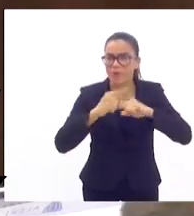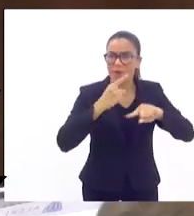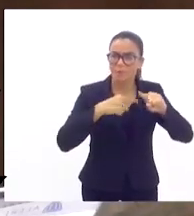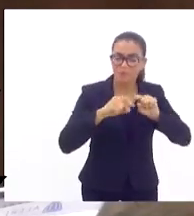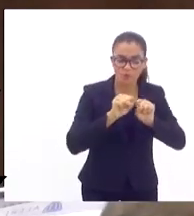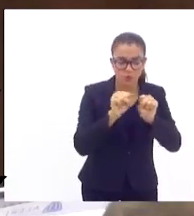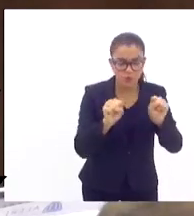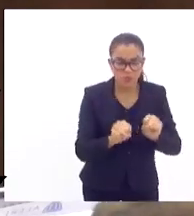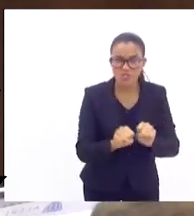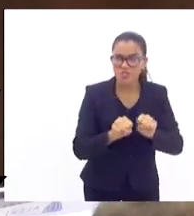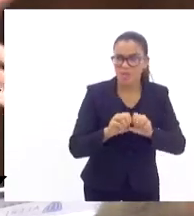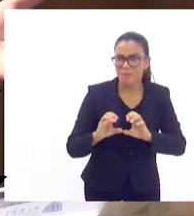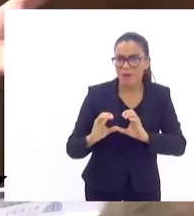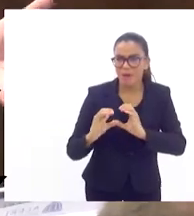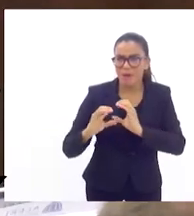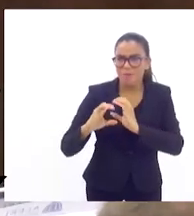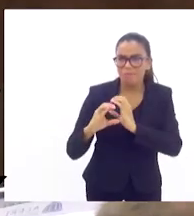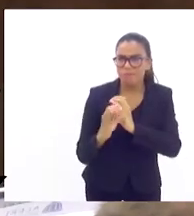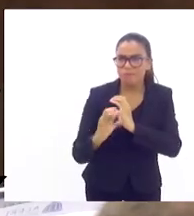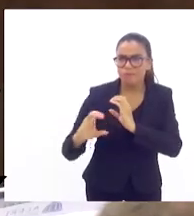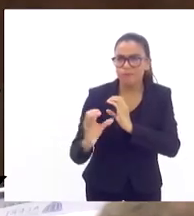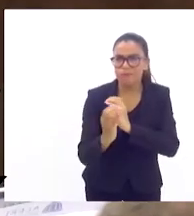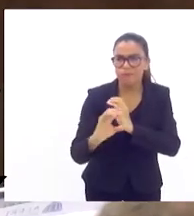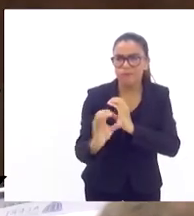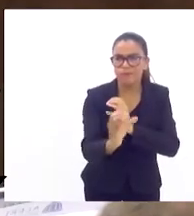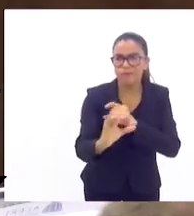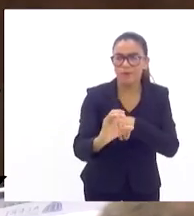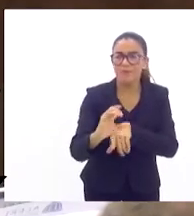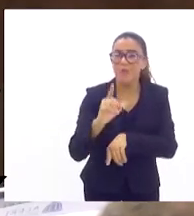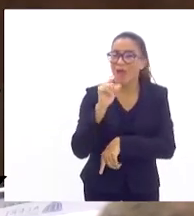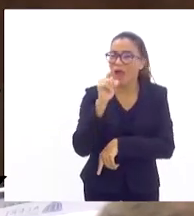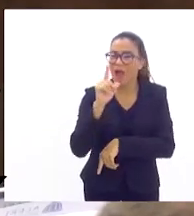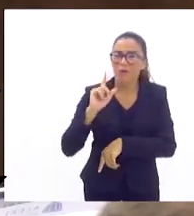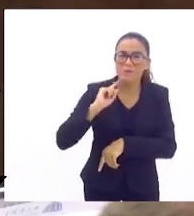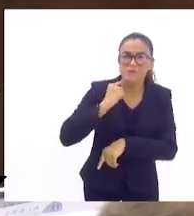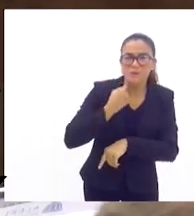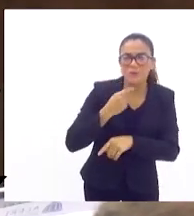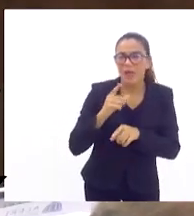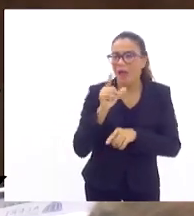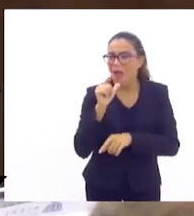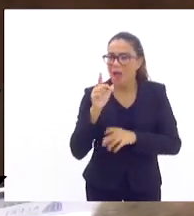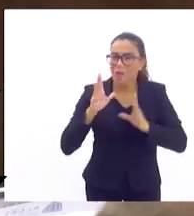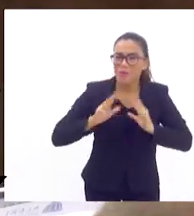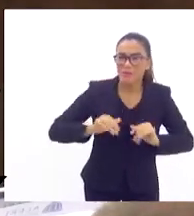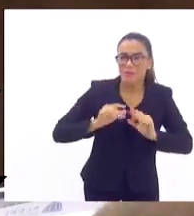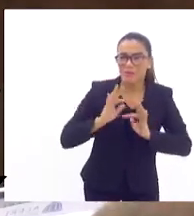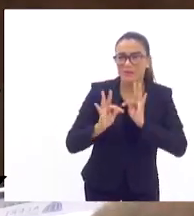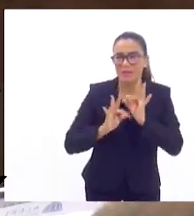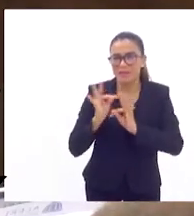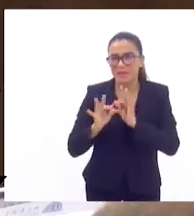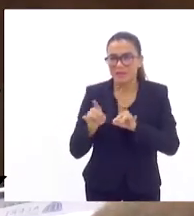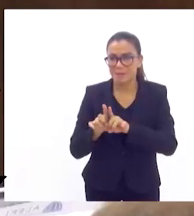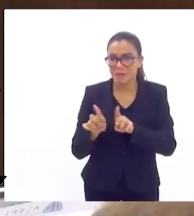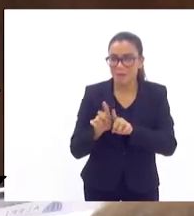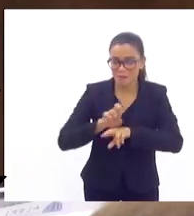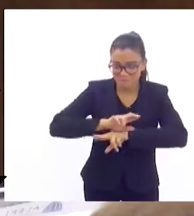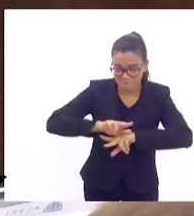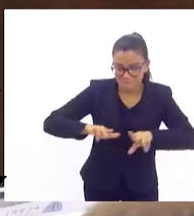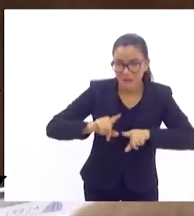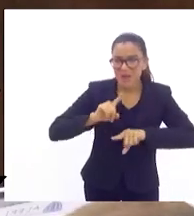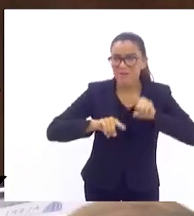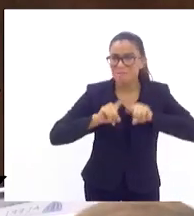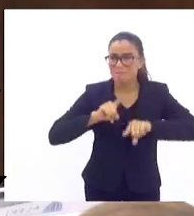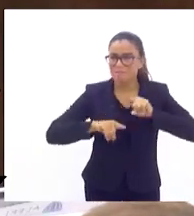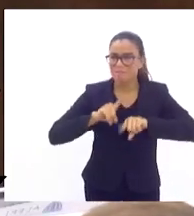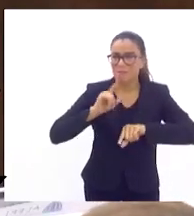que estavam deteriorados. Todos sabem que, de fato, muita coisa estava, assim, muito equipamento, assim,